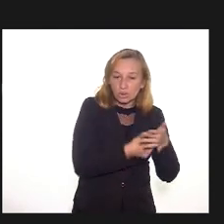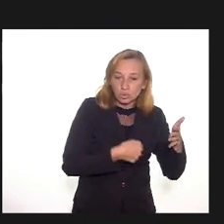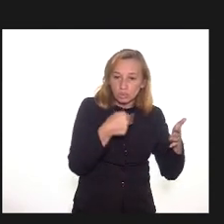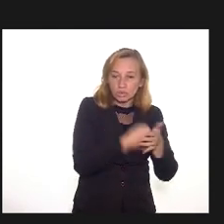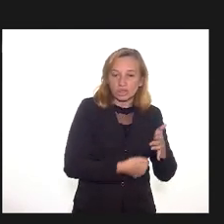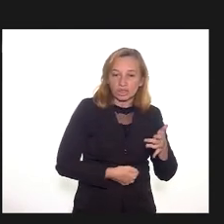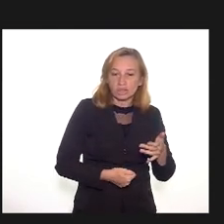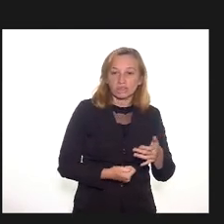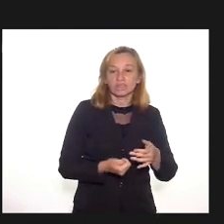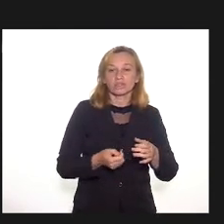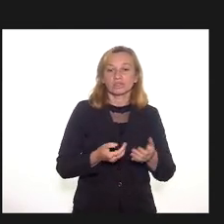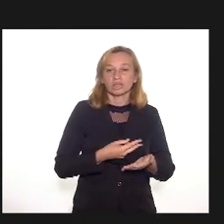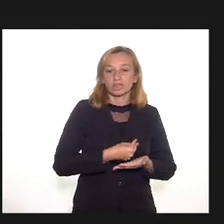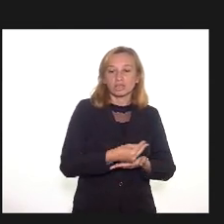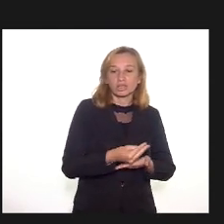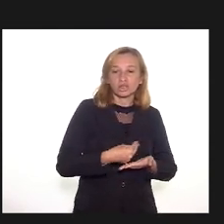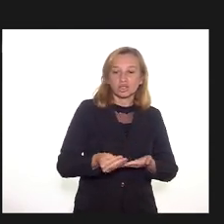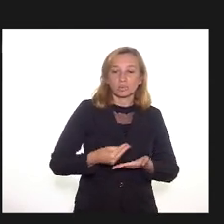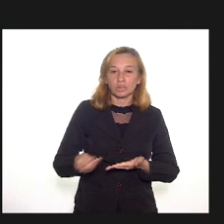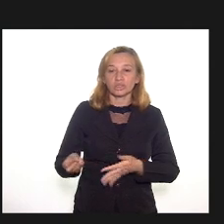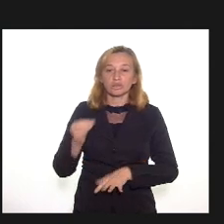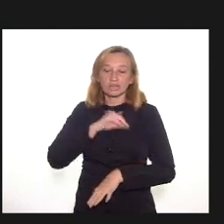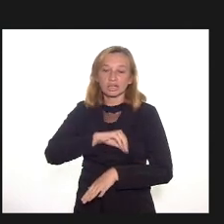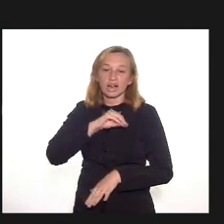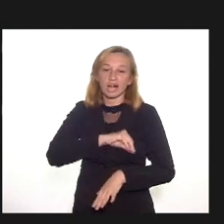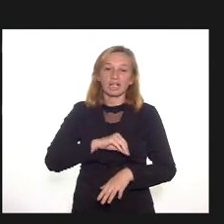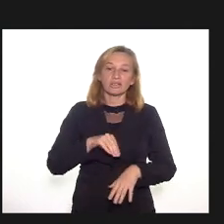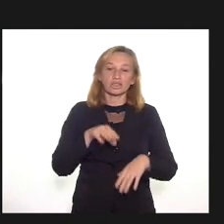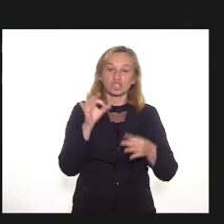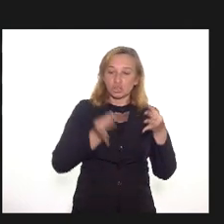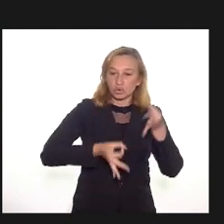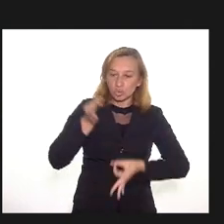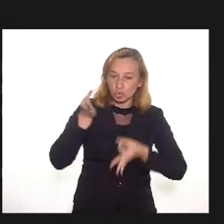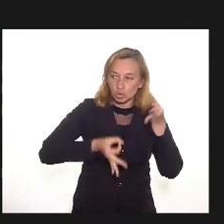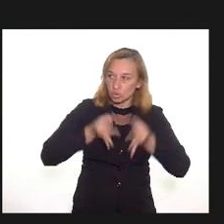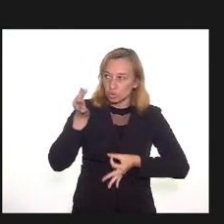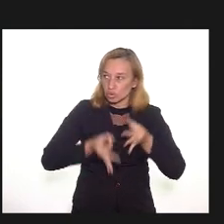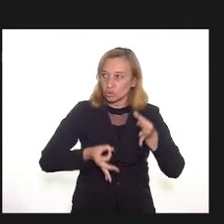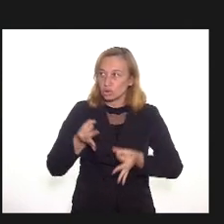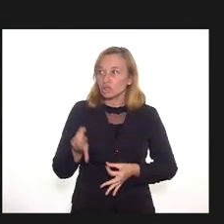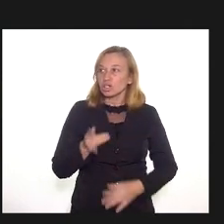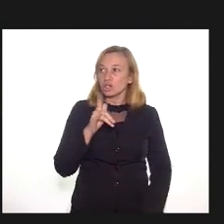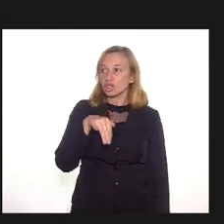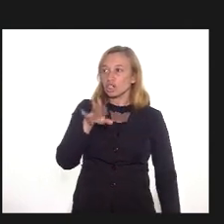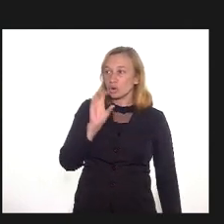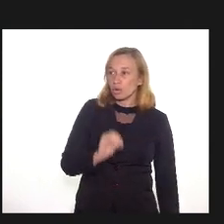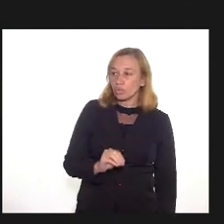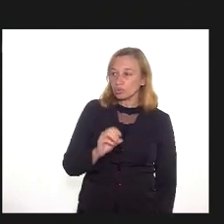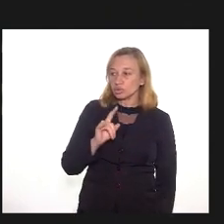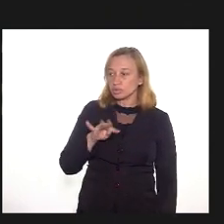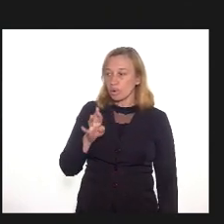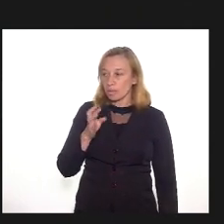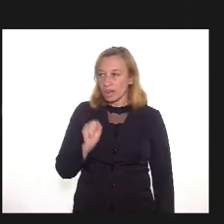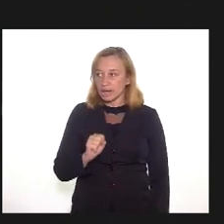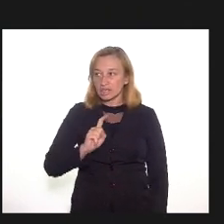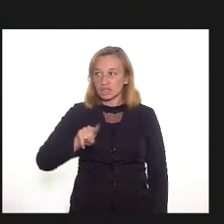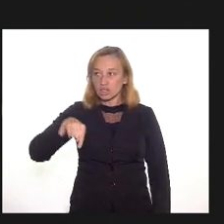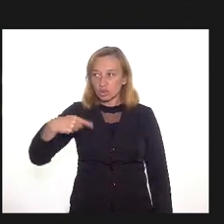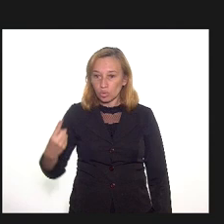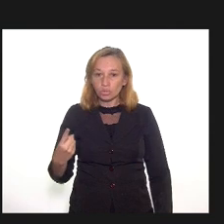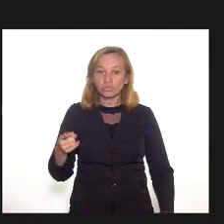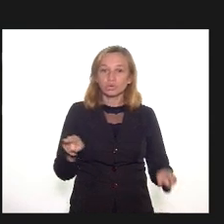que a distribuição de renda seja mais justo e quilombo de palmares deputada Lucinha ele teve um outro